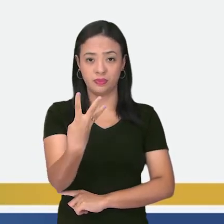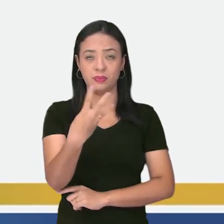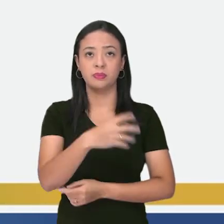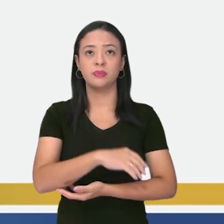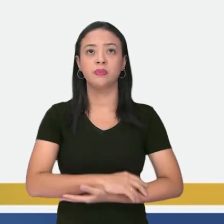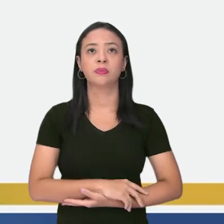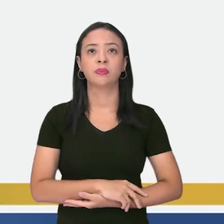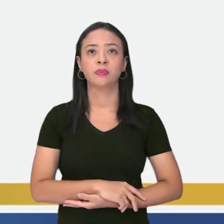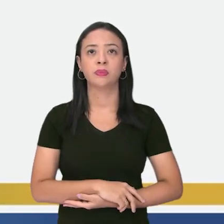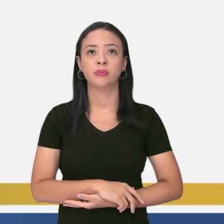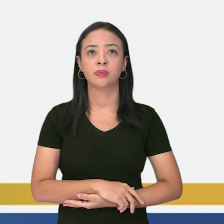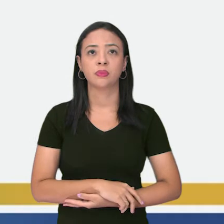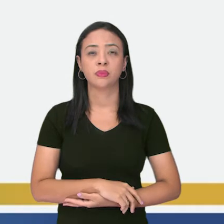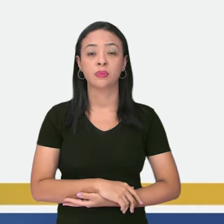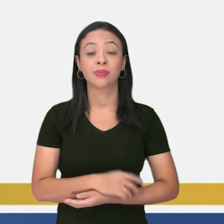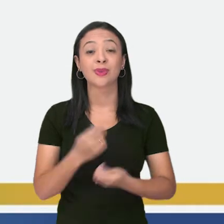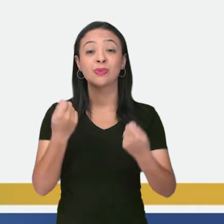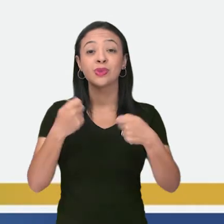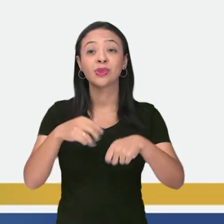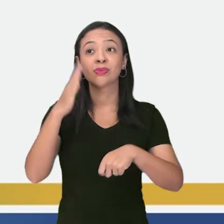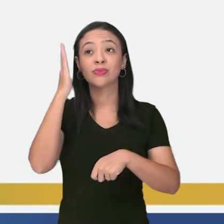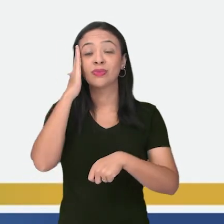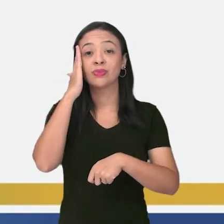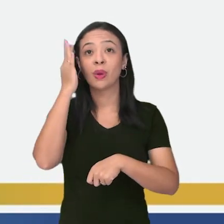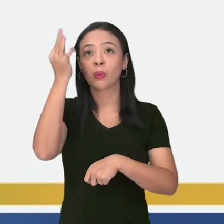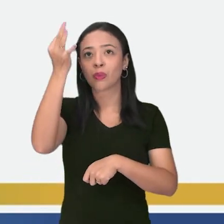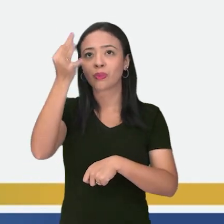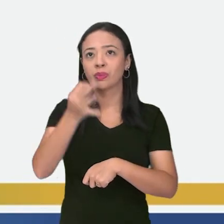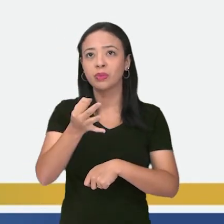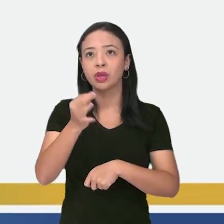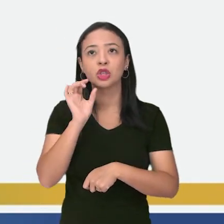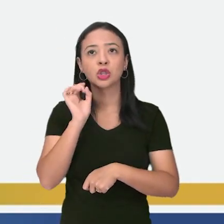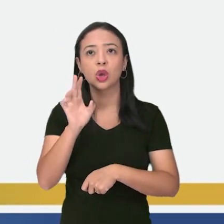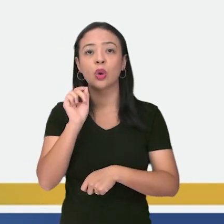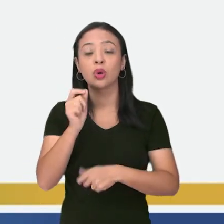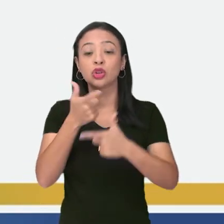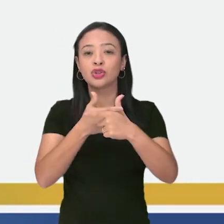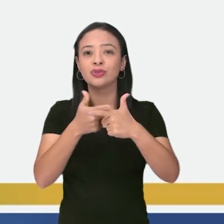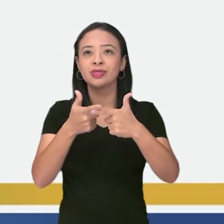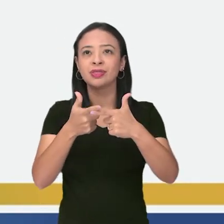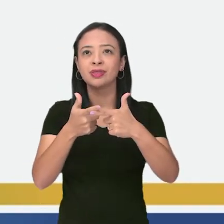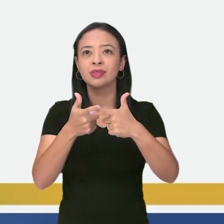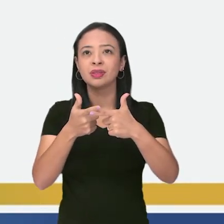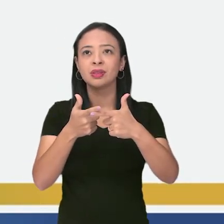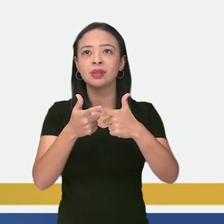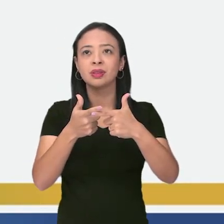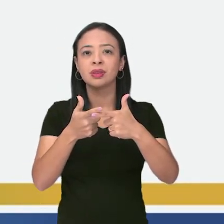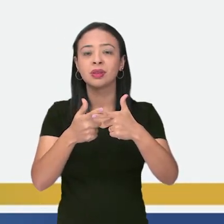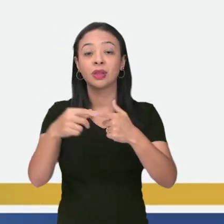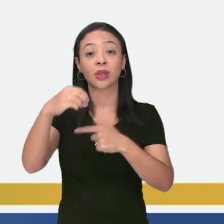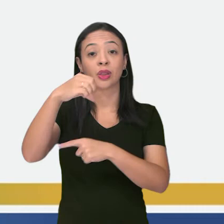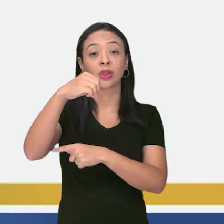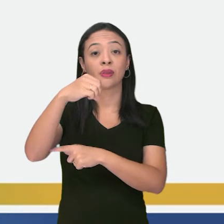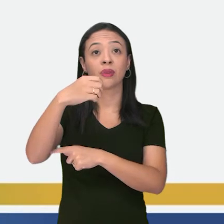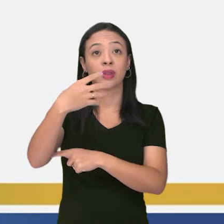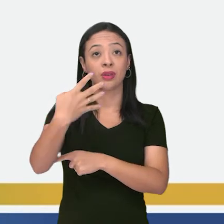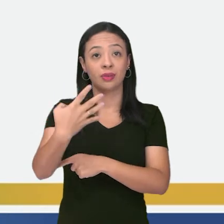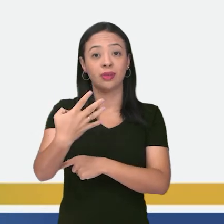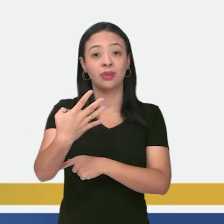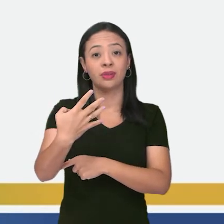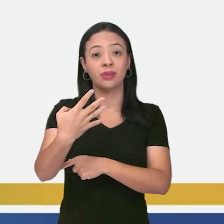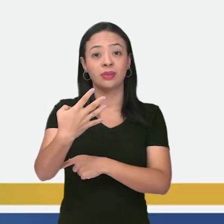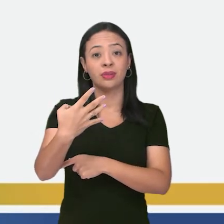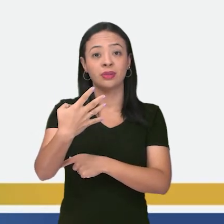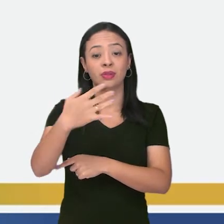14.163. Para calcularmos a porcentagem, basta dividir pelo desmatamento de